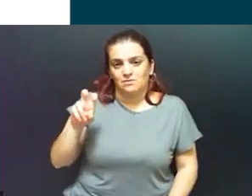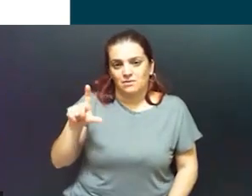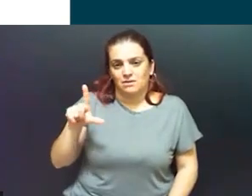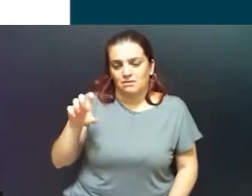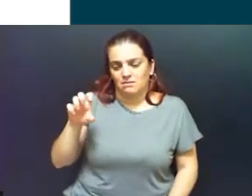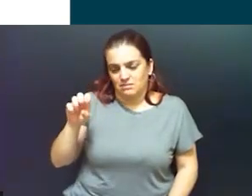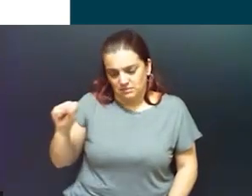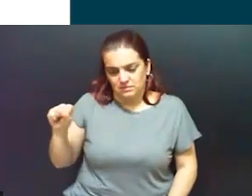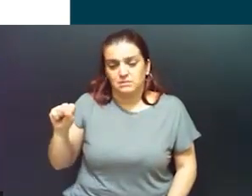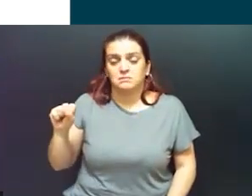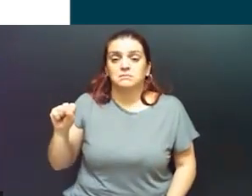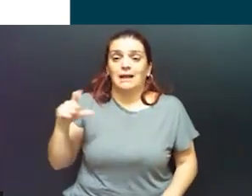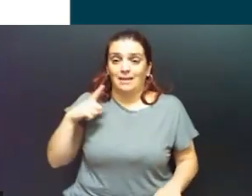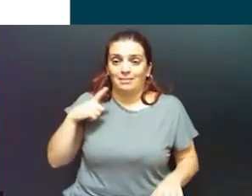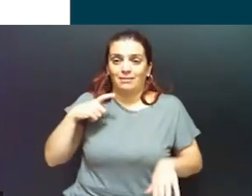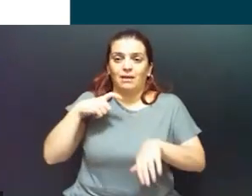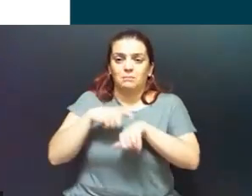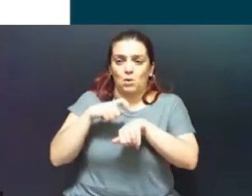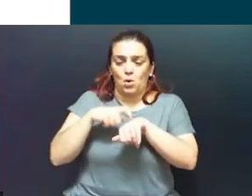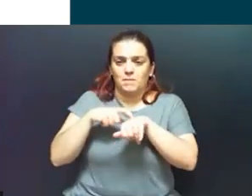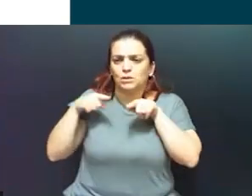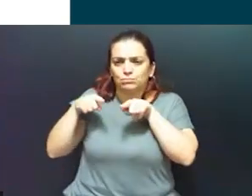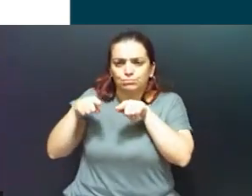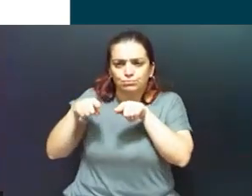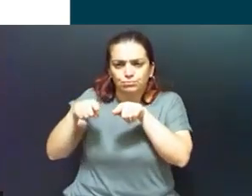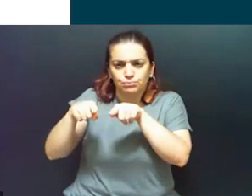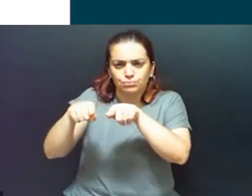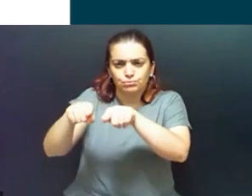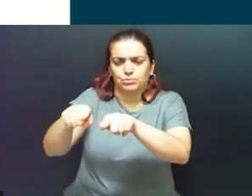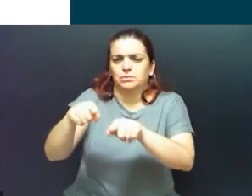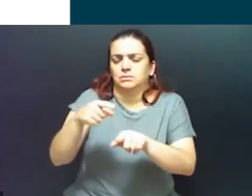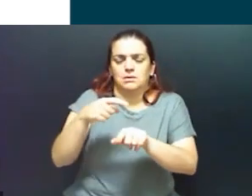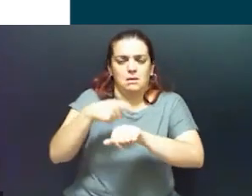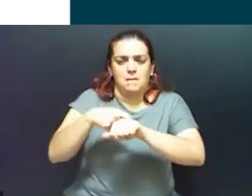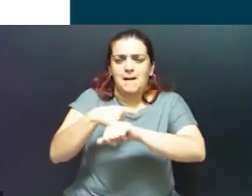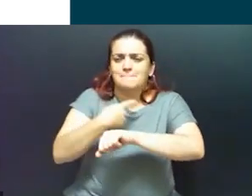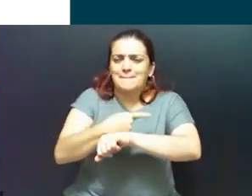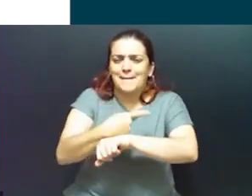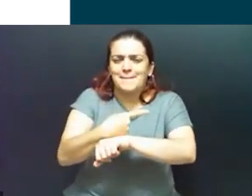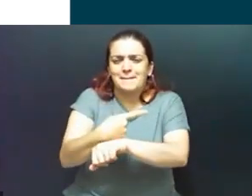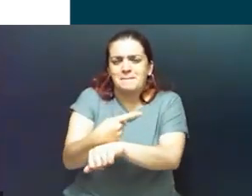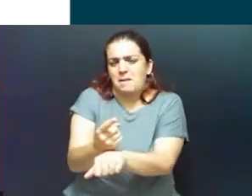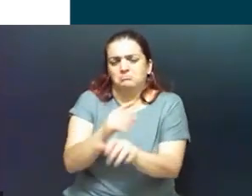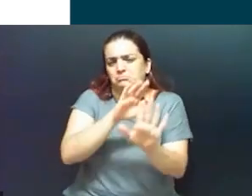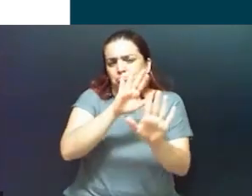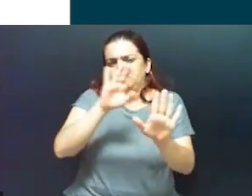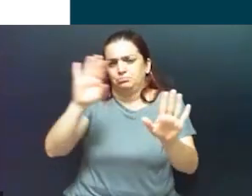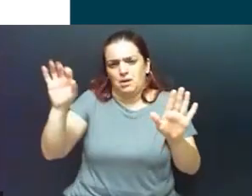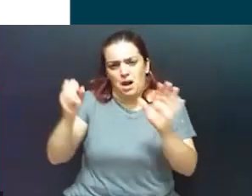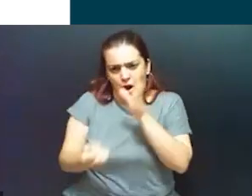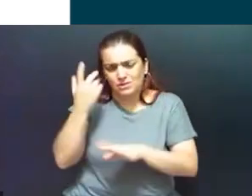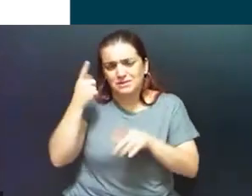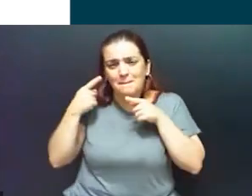eventos assíncronos que são gerados por centenas de lambdas que compõem a nossa plataforma, e